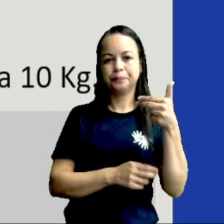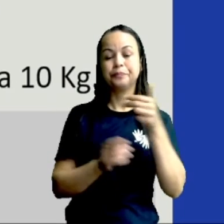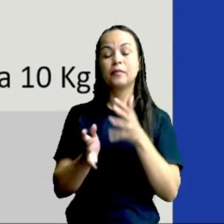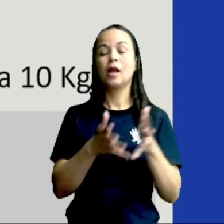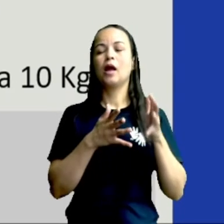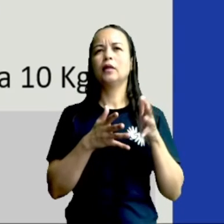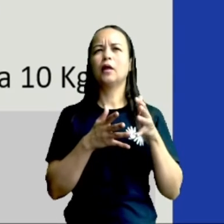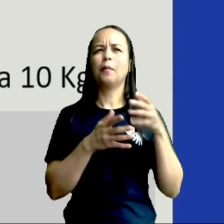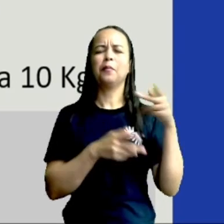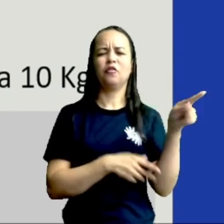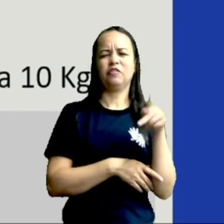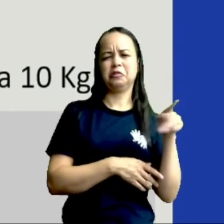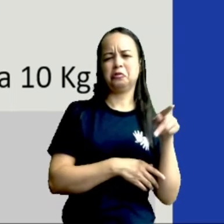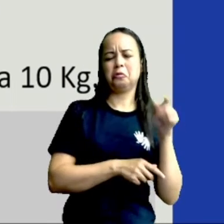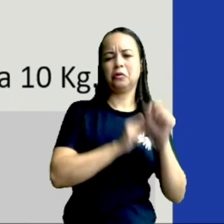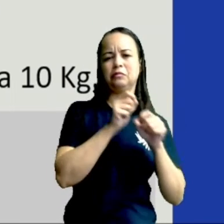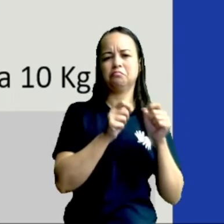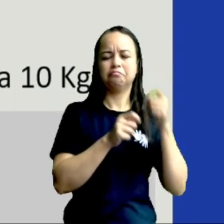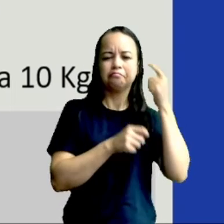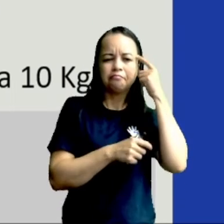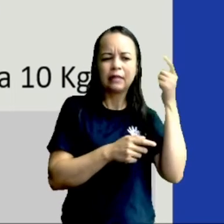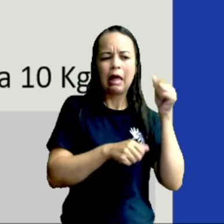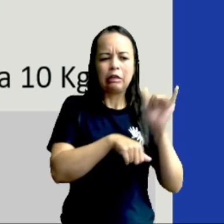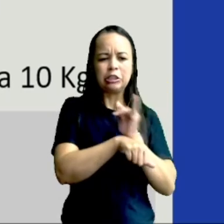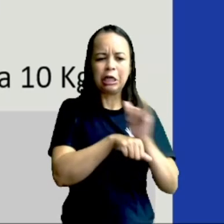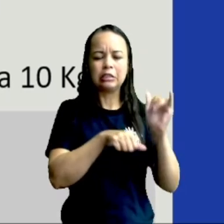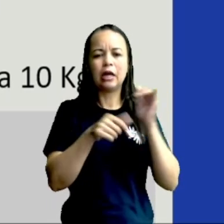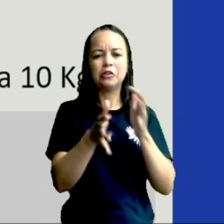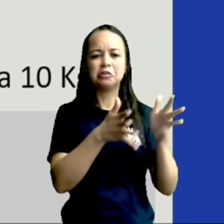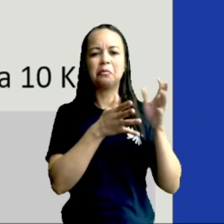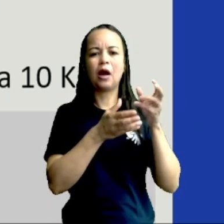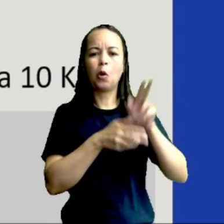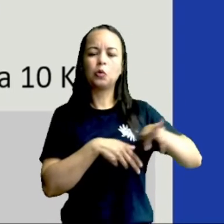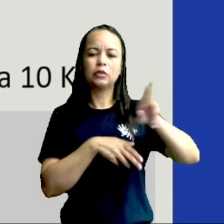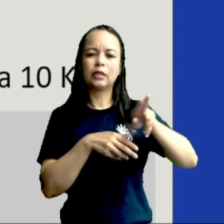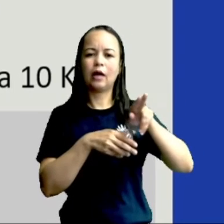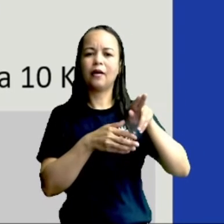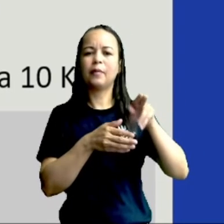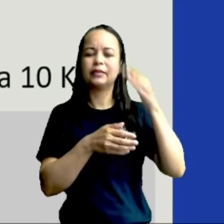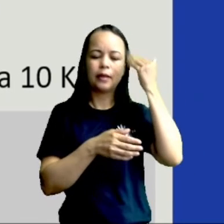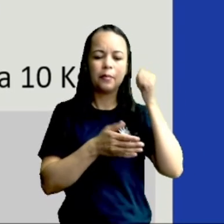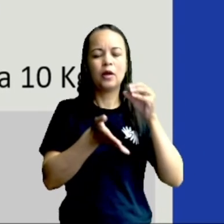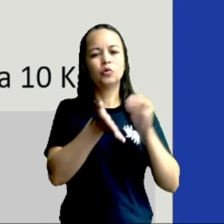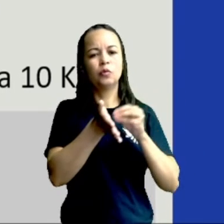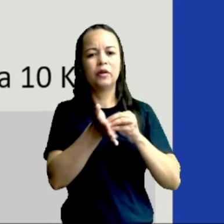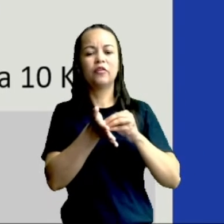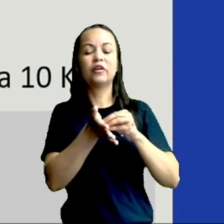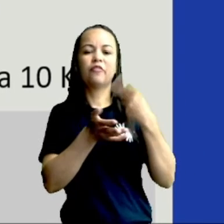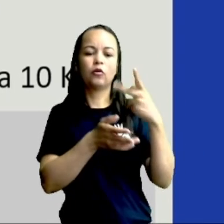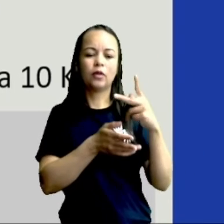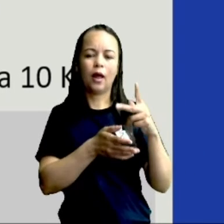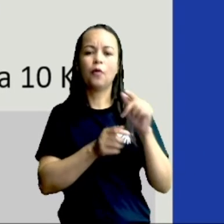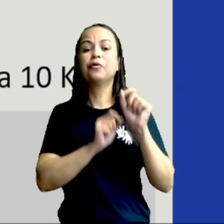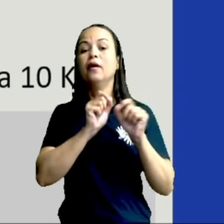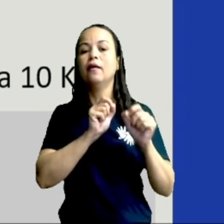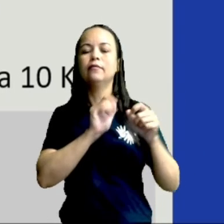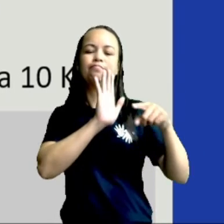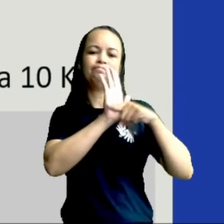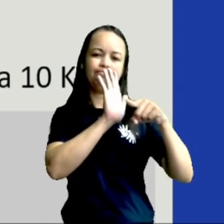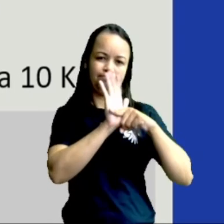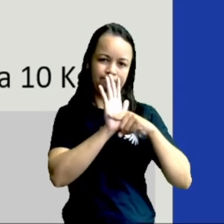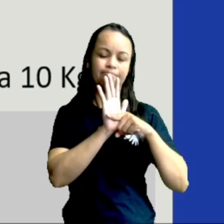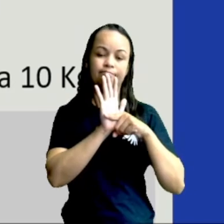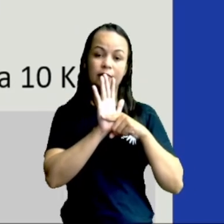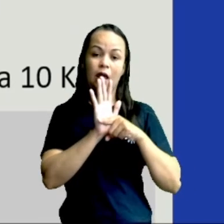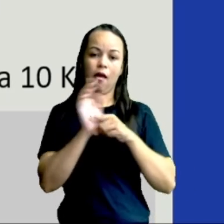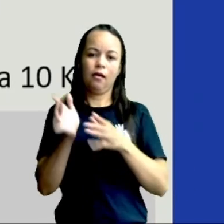possa fazer que não precise eu pensar que número está faltando para complementar lá? A subtração. Sempre que eu tiver uma igualdade e